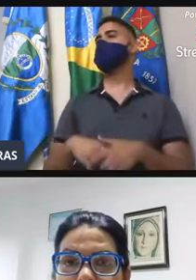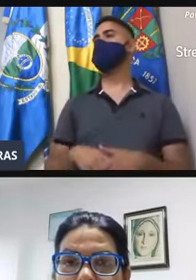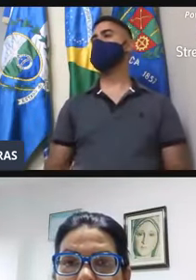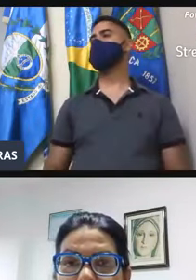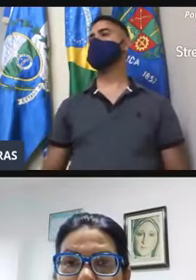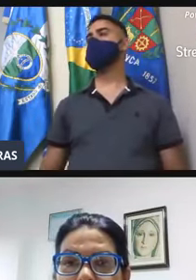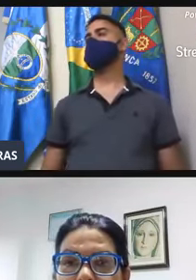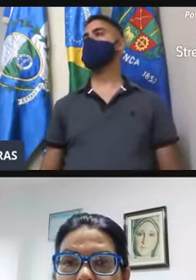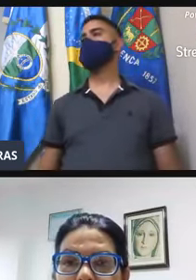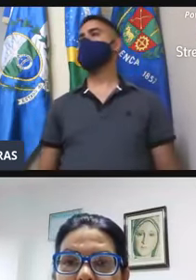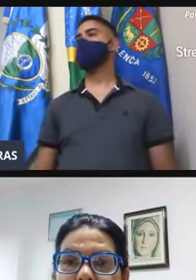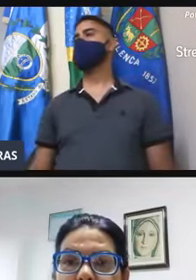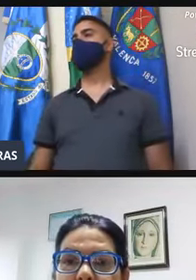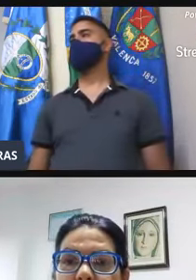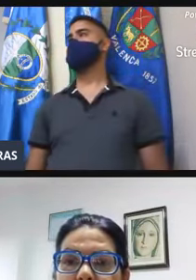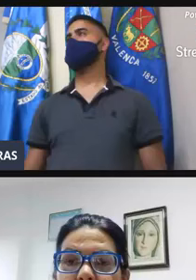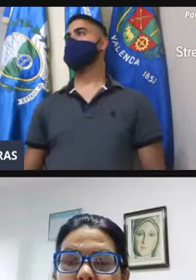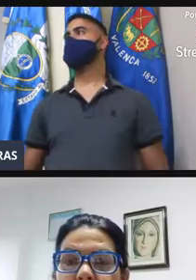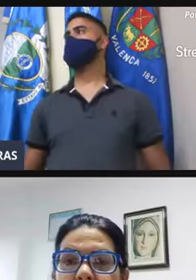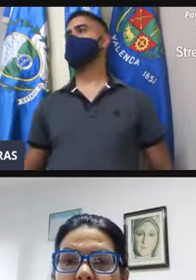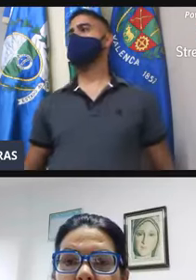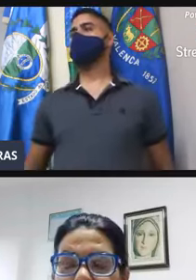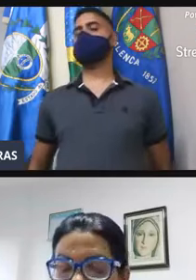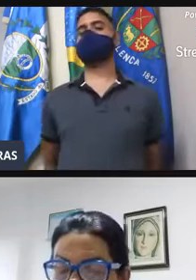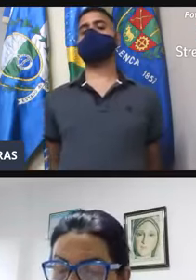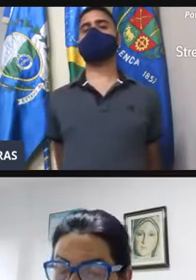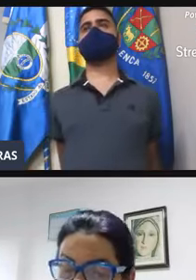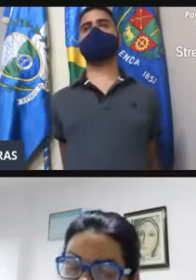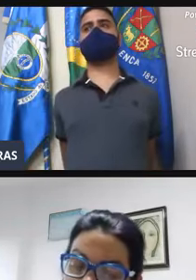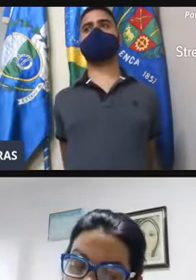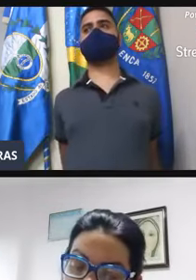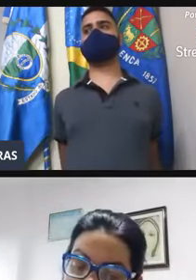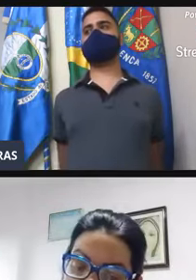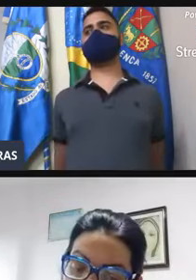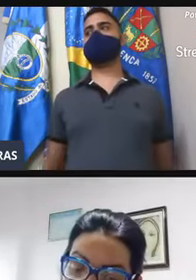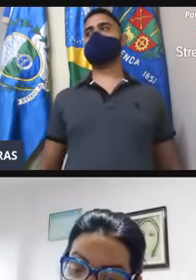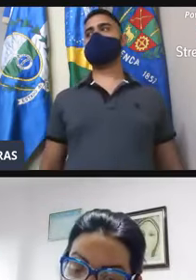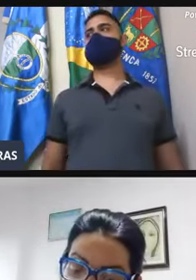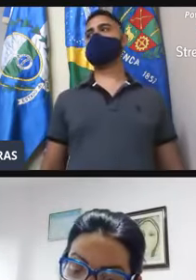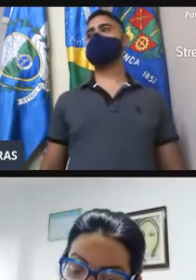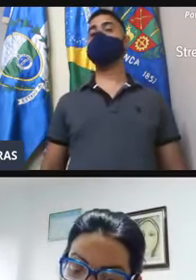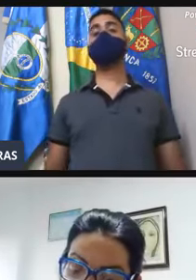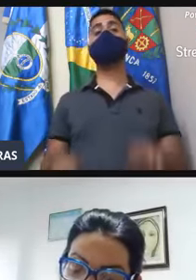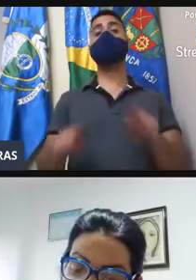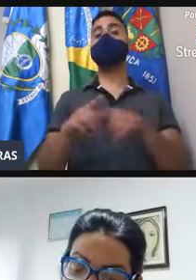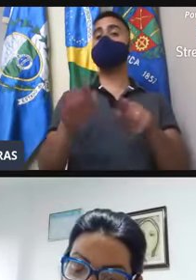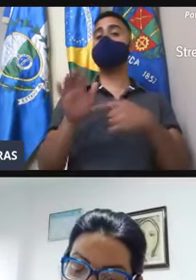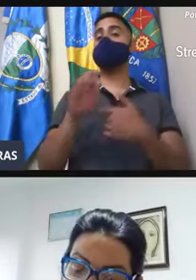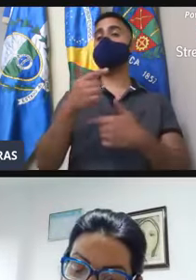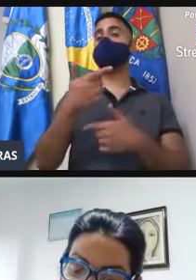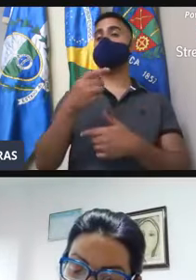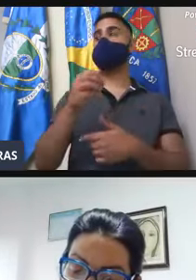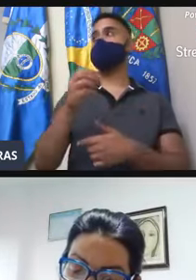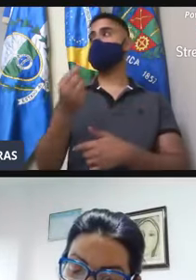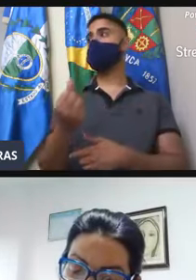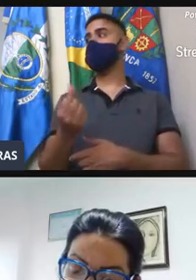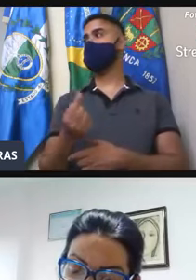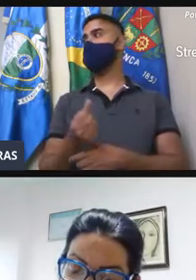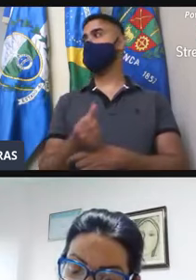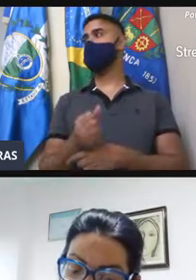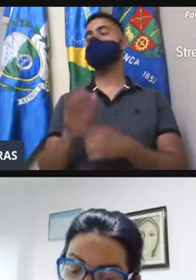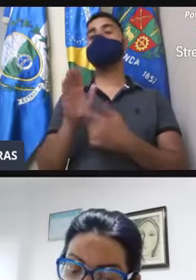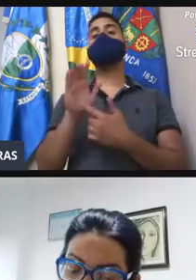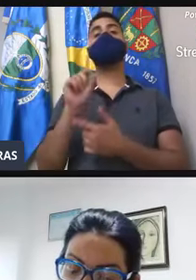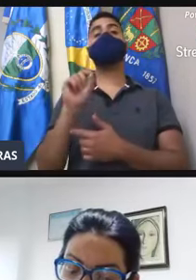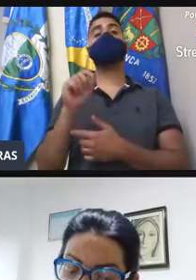sessões, 28 de julho, vereador Marquinho da Saúde. Por fim, a indicação 206, também do vereador Marquinho da Saúde, ele